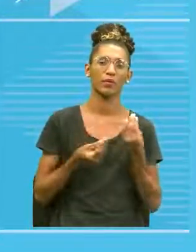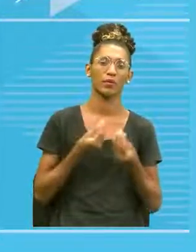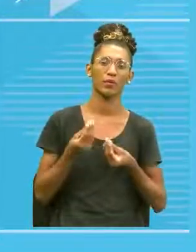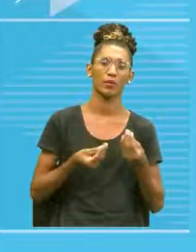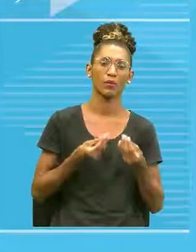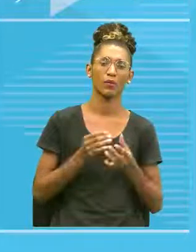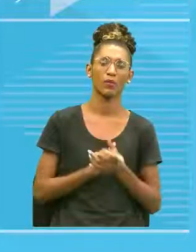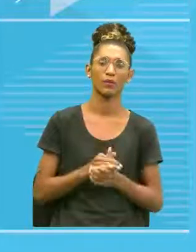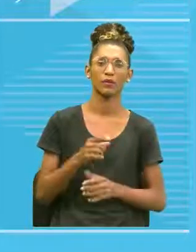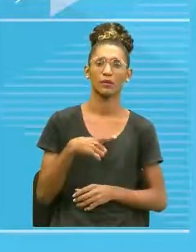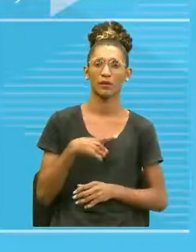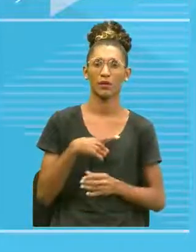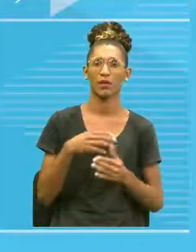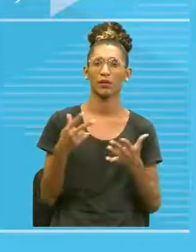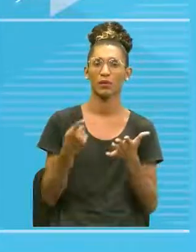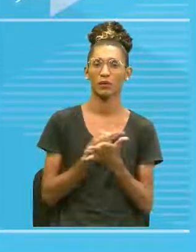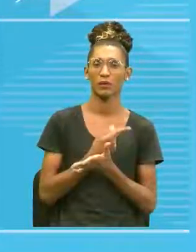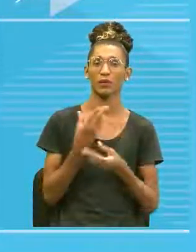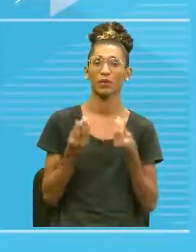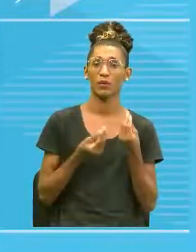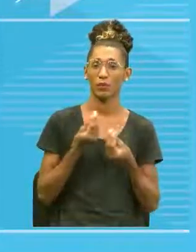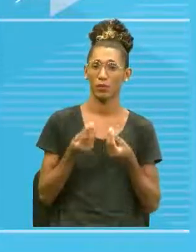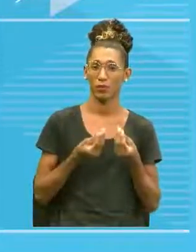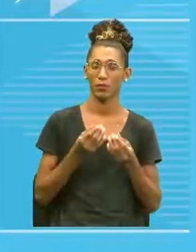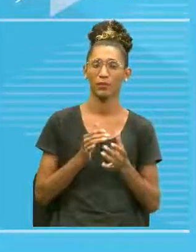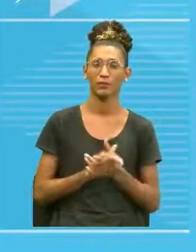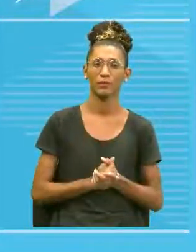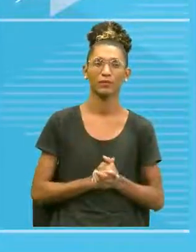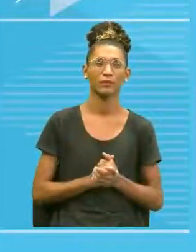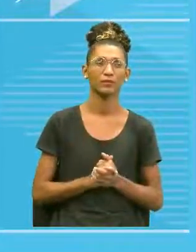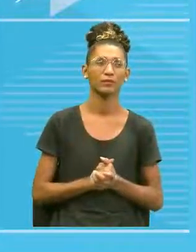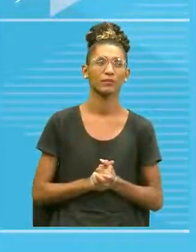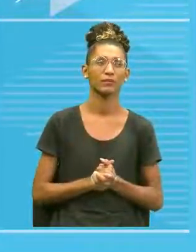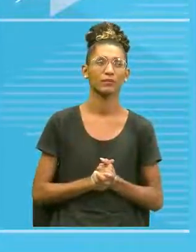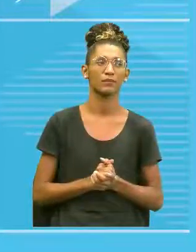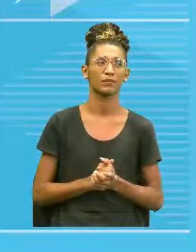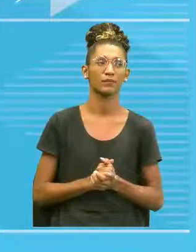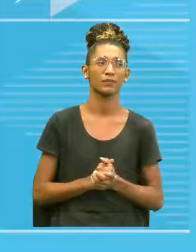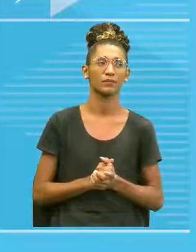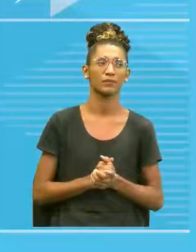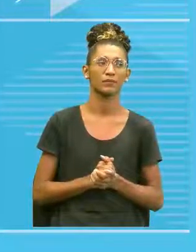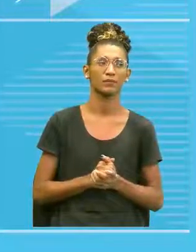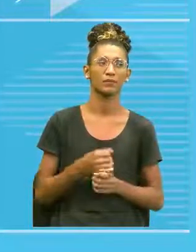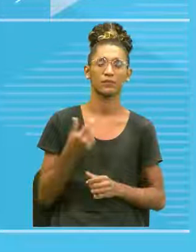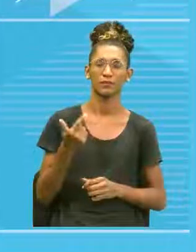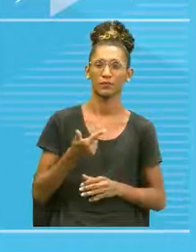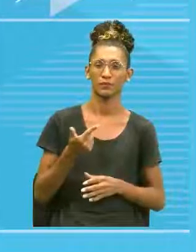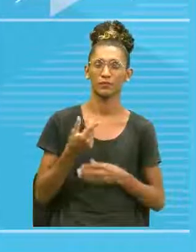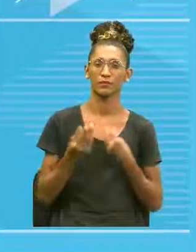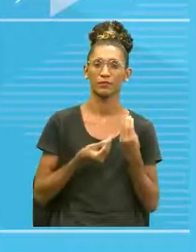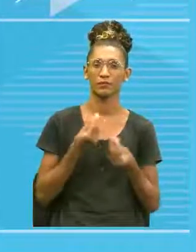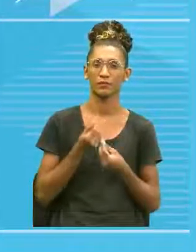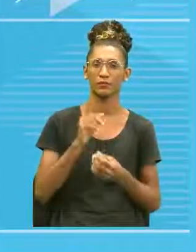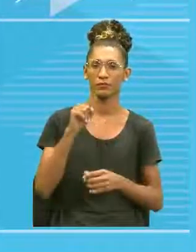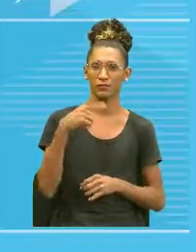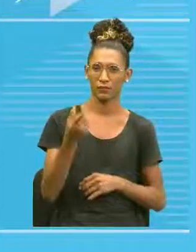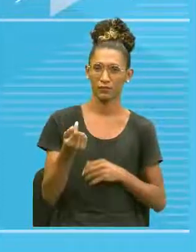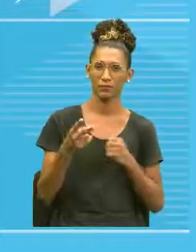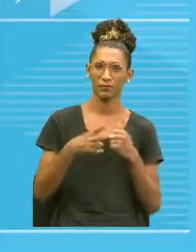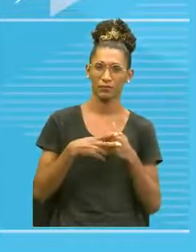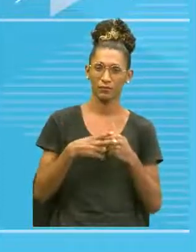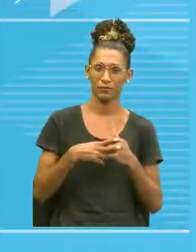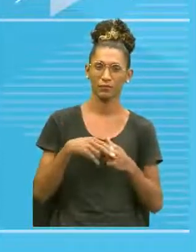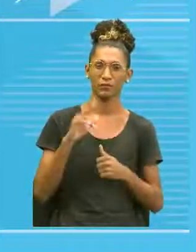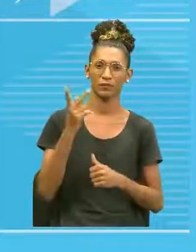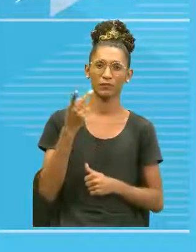e o que que tinha acontecido então Acompanha comigo passo 2 depois que o verbo haver foi